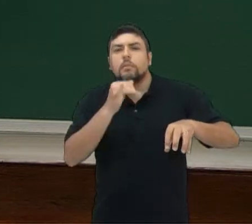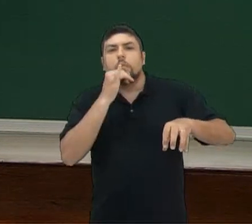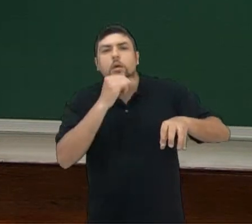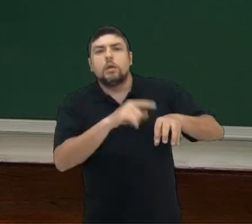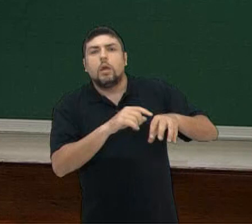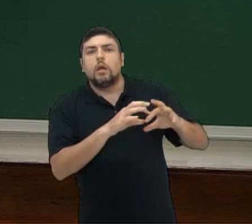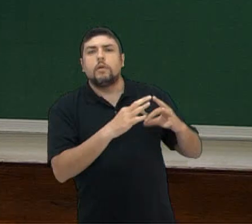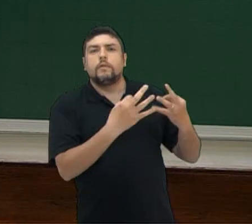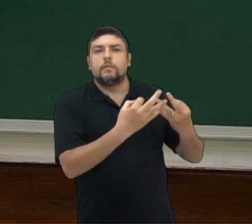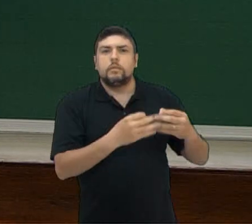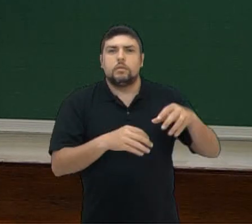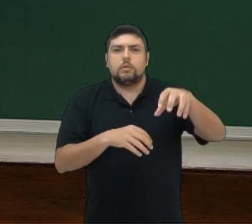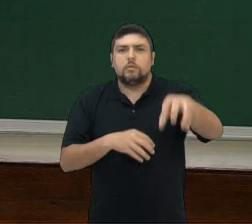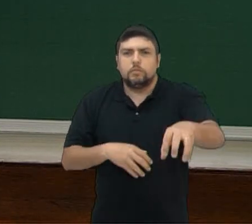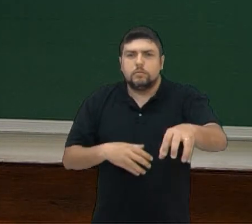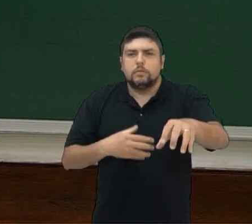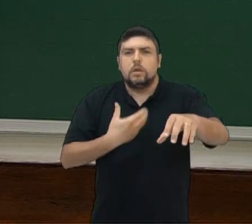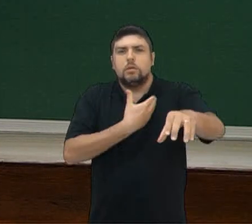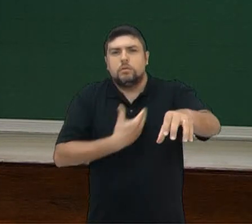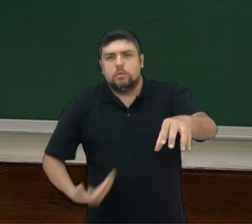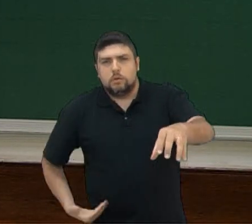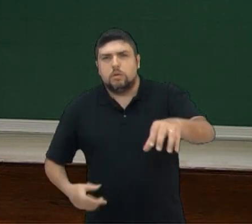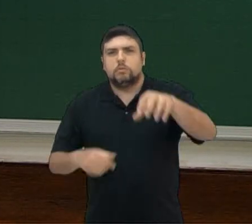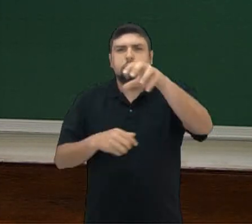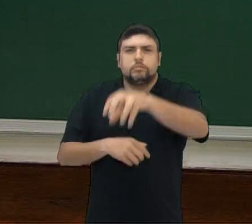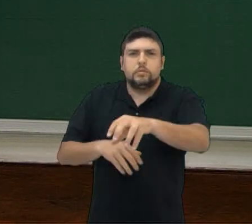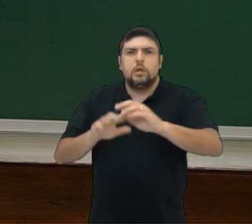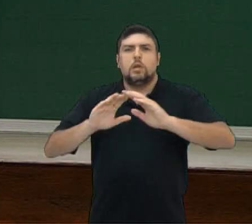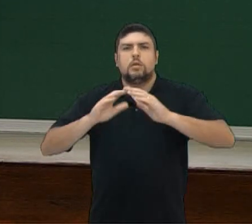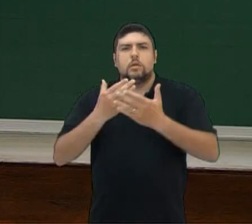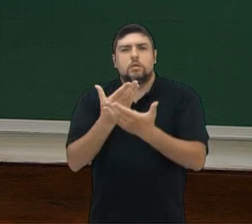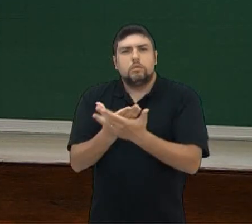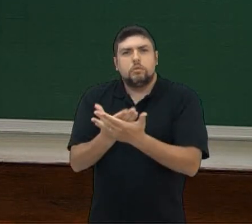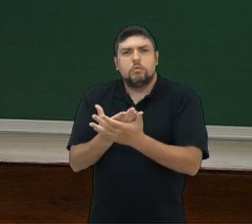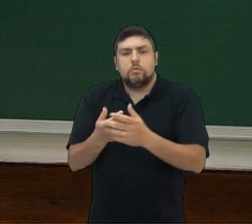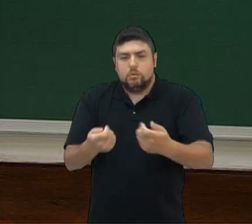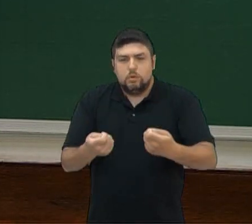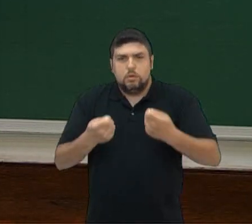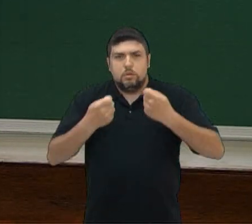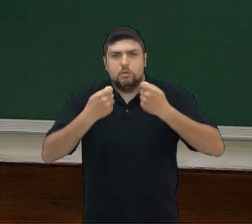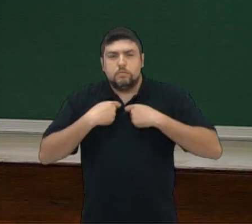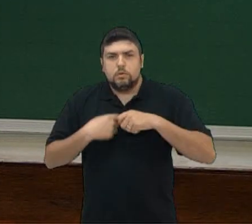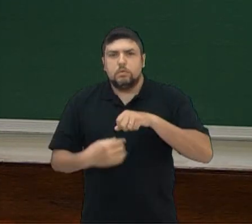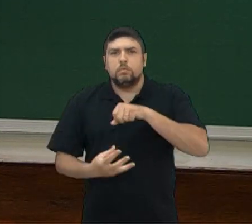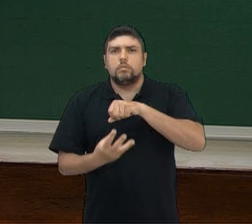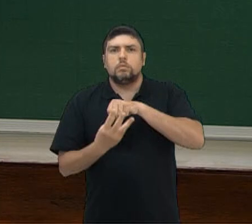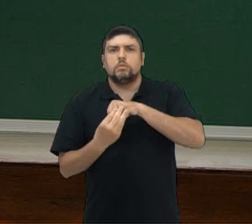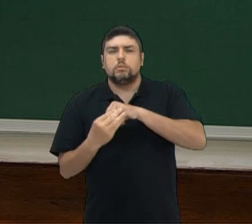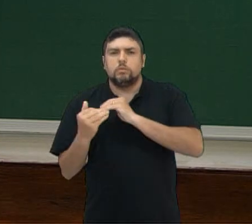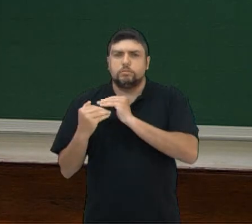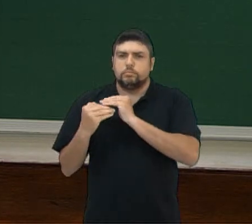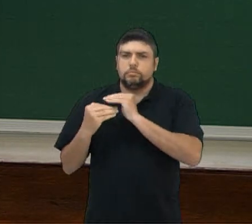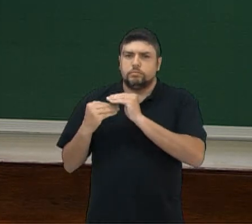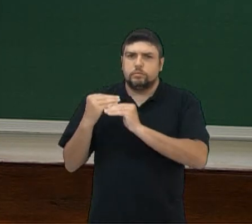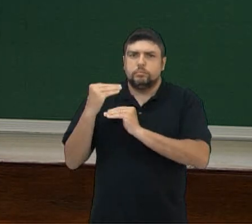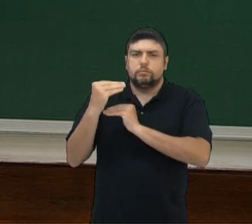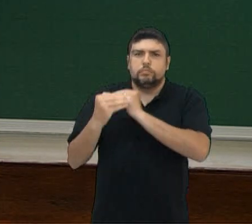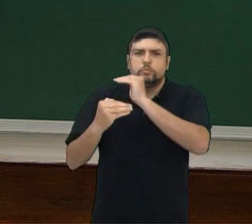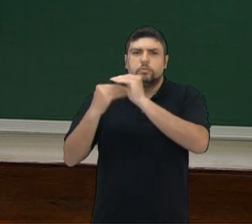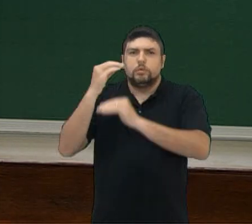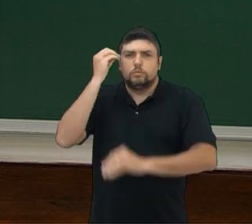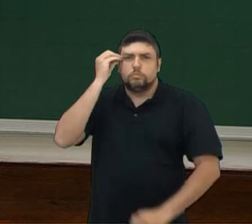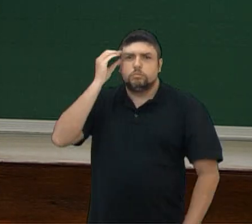família, Estado, escola, que são o conjunto de padrões que vão nos formar